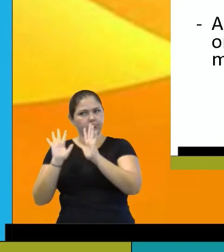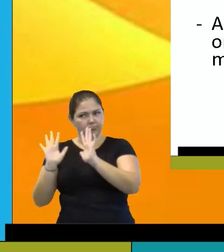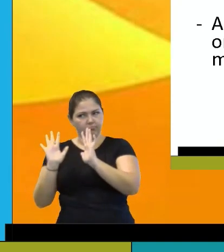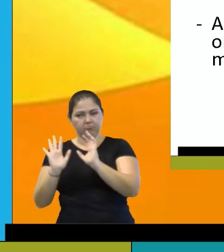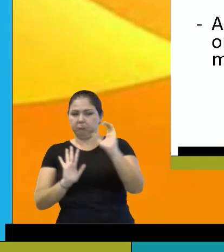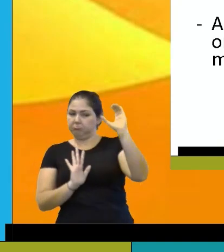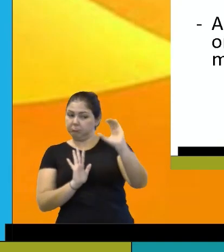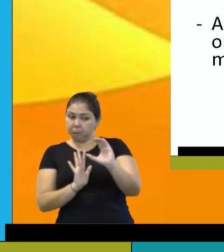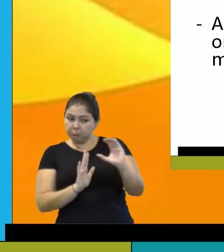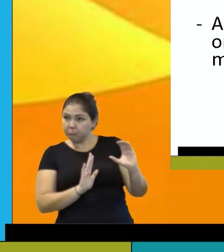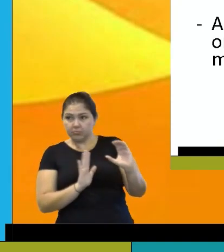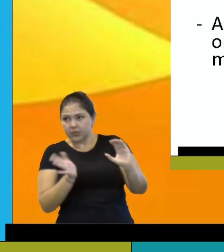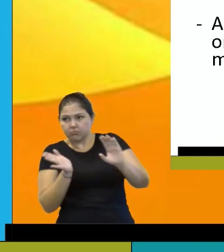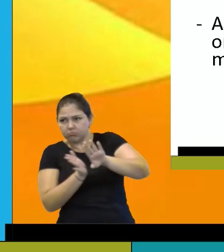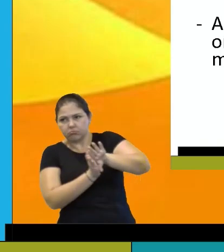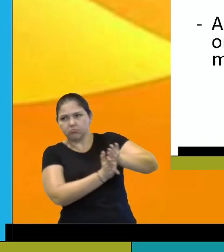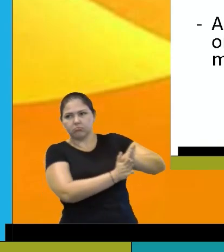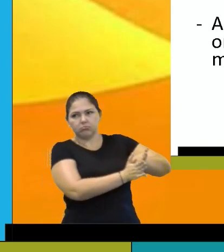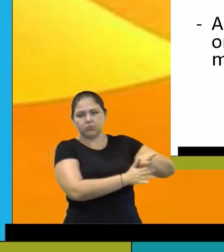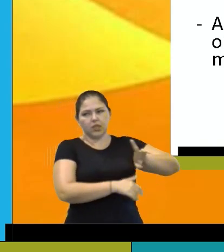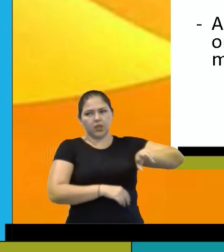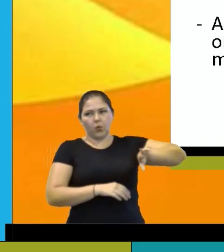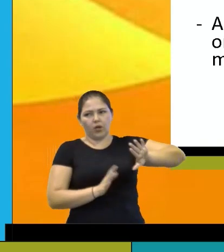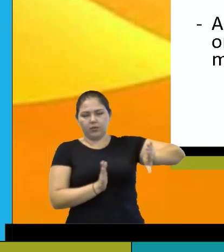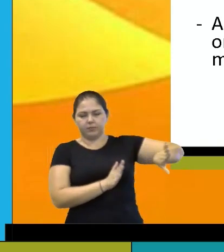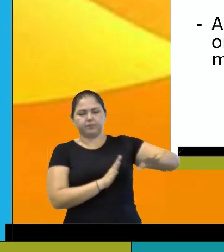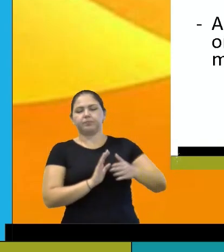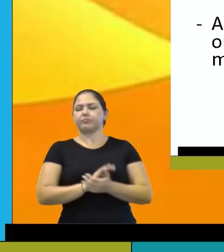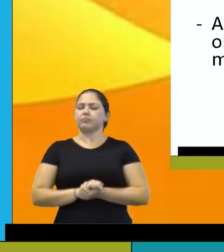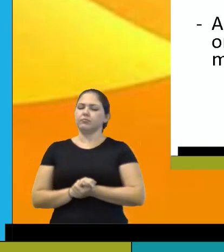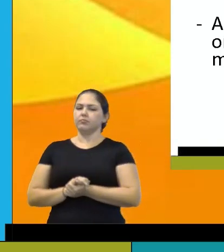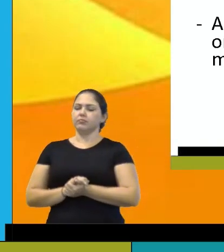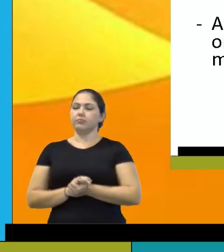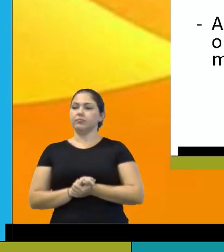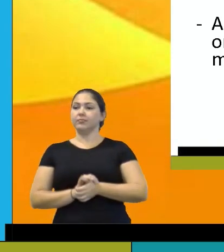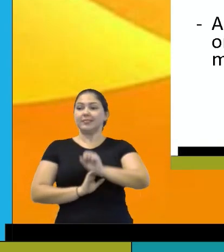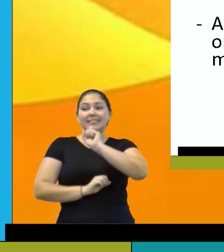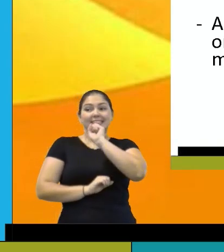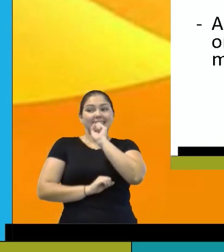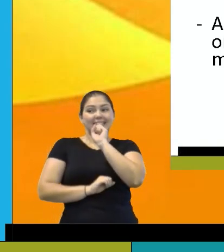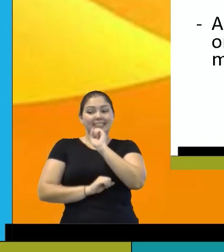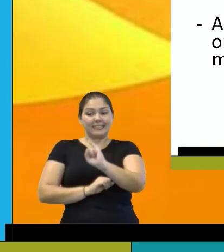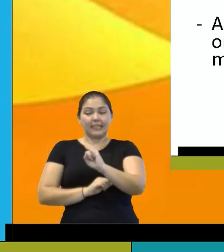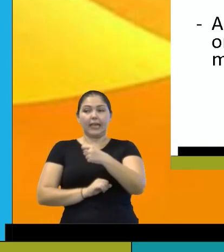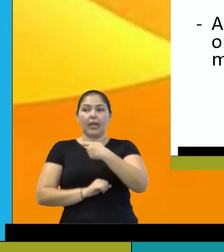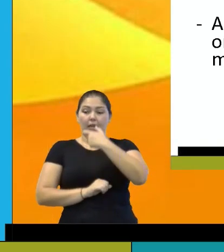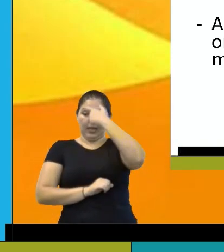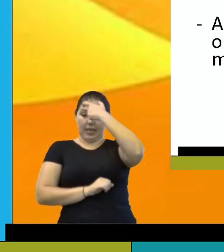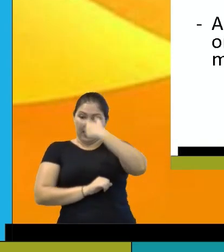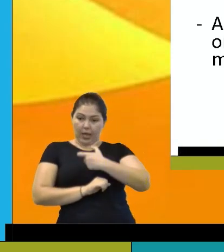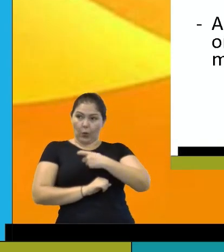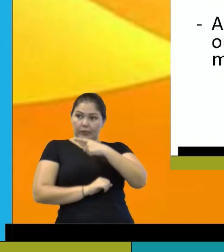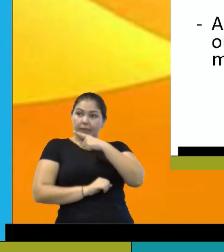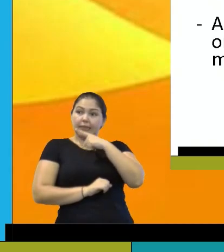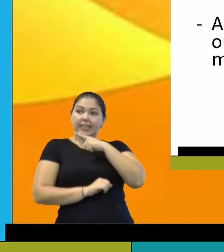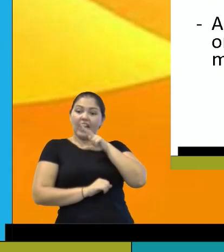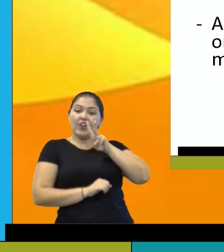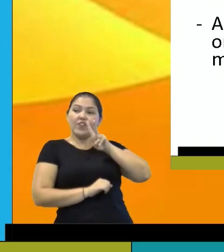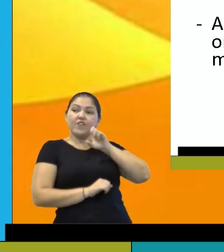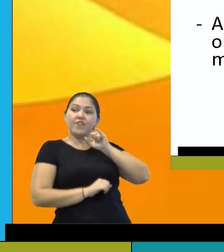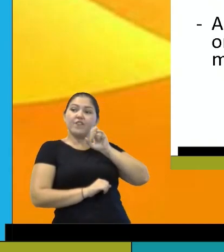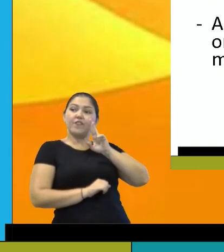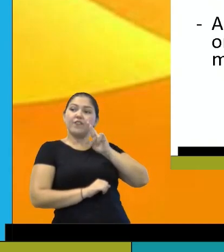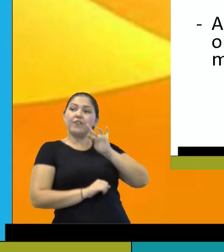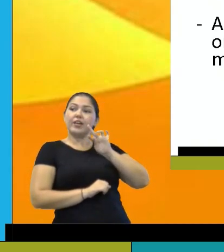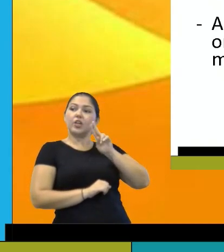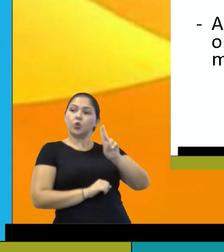Maquiavel, ao estabelecer que o bom governante ele precisa ser dotado de virtude, e virtude significa